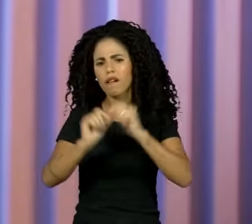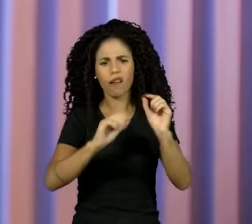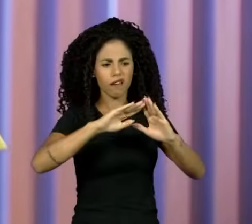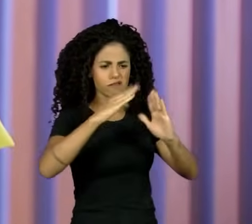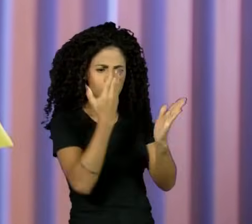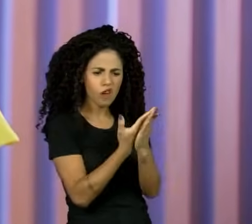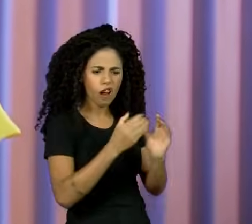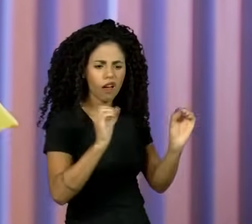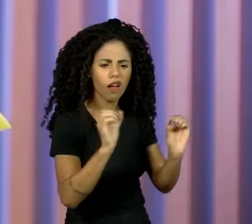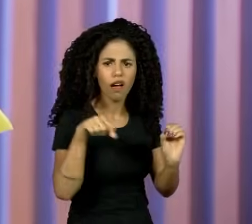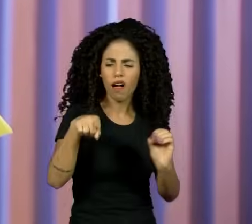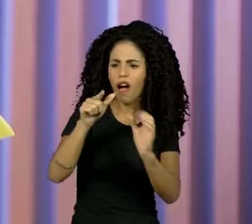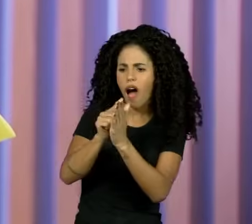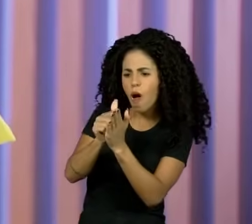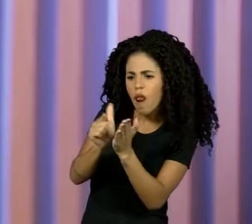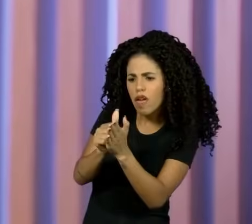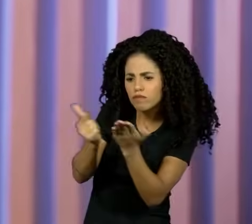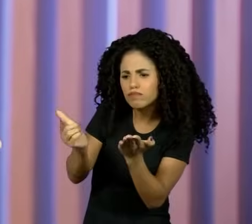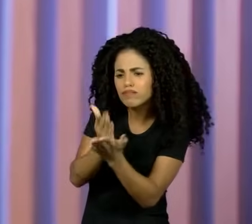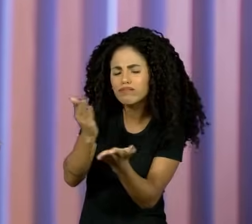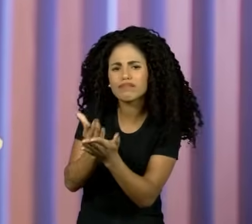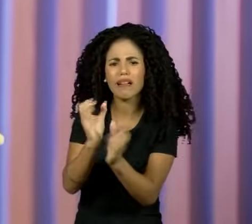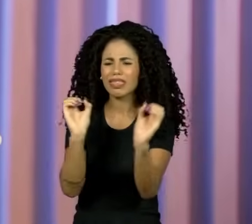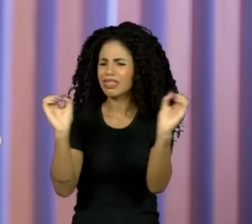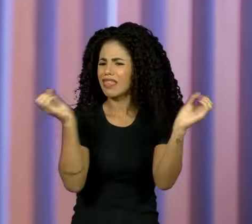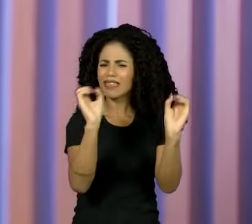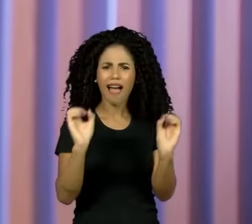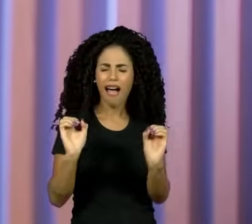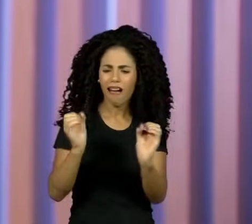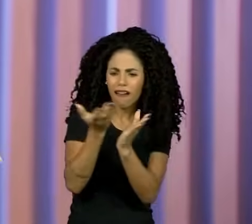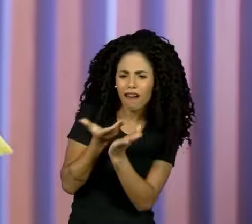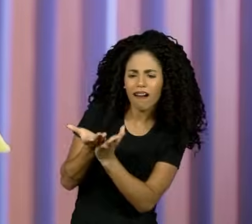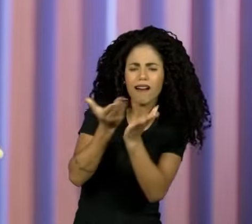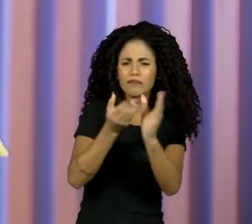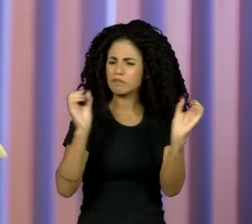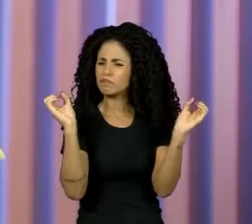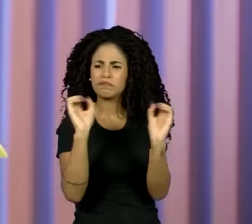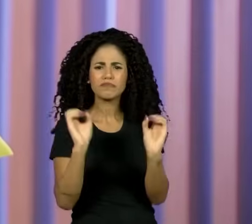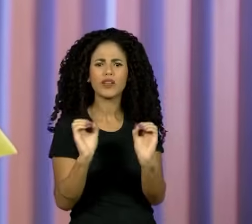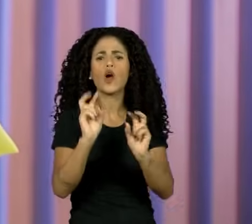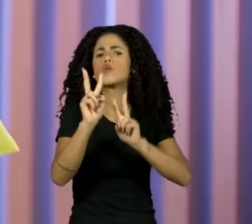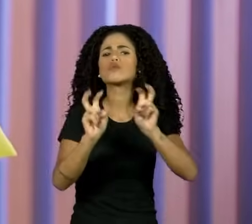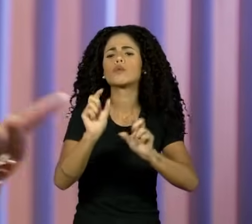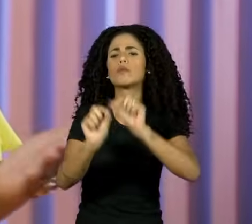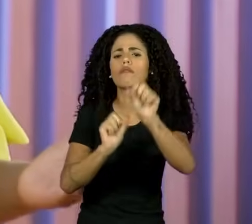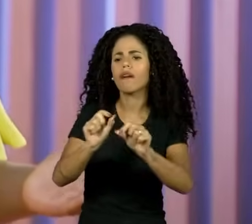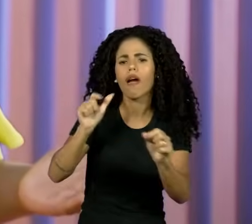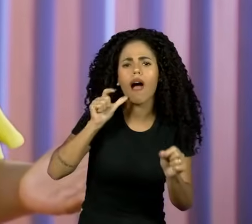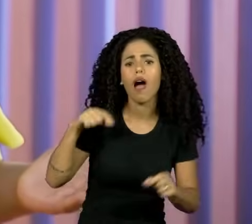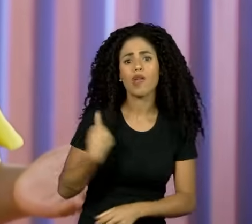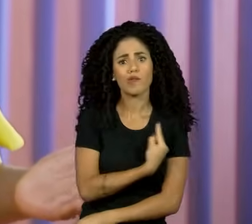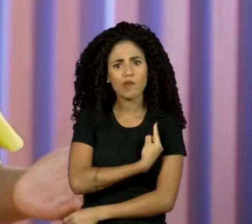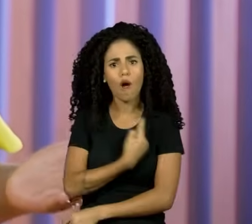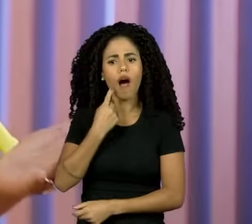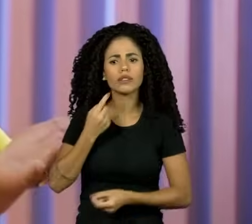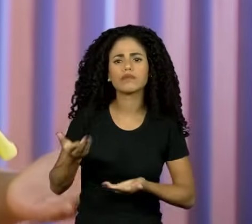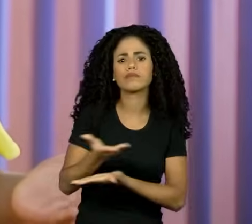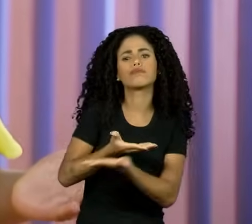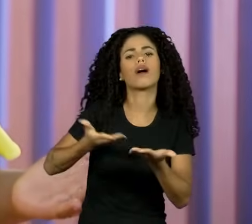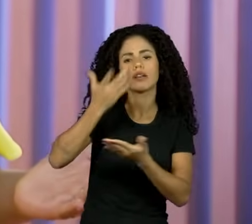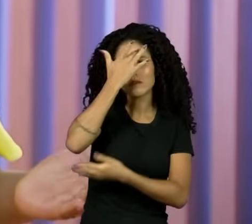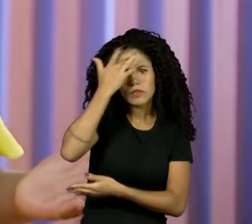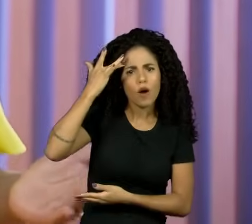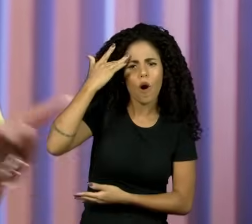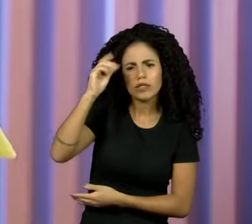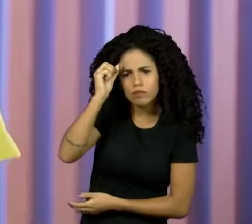escola, nem nos livros onde mandam a gente estudar, não se fala da efetiva contribuição das classes